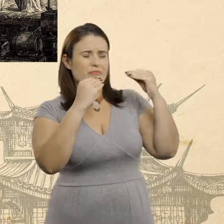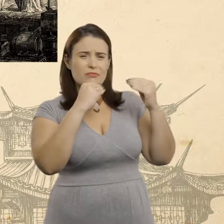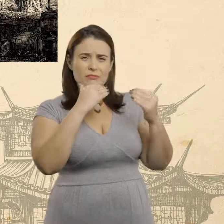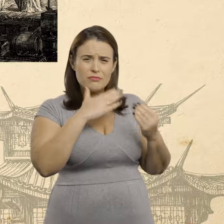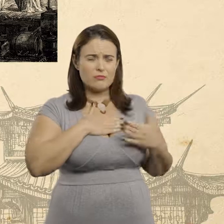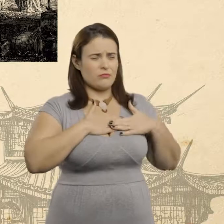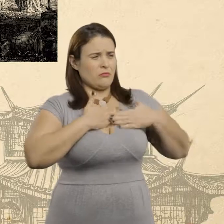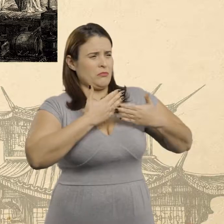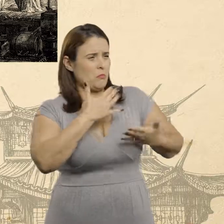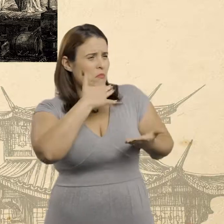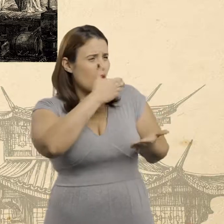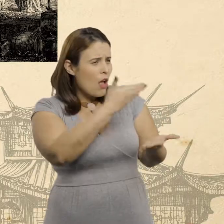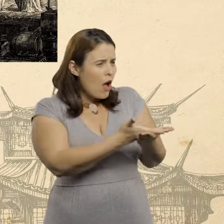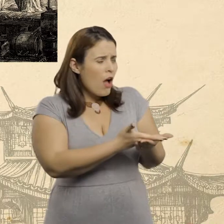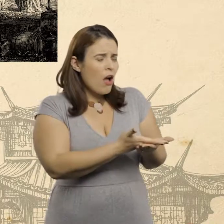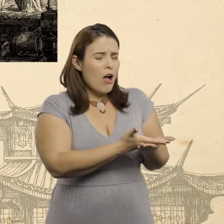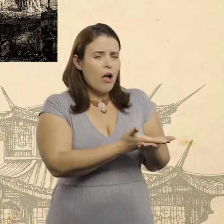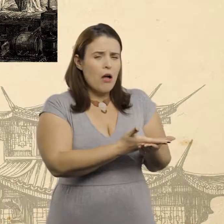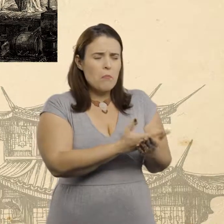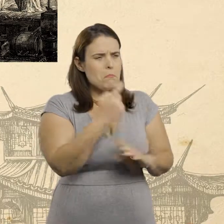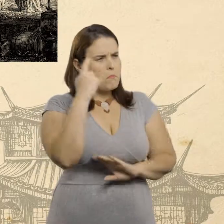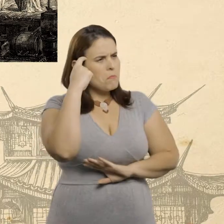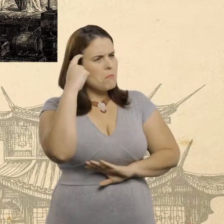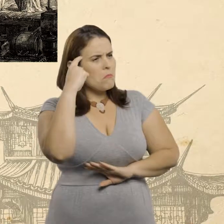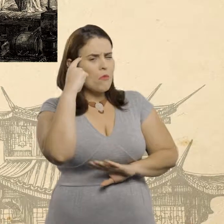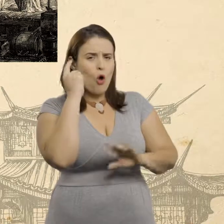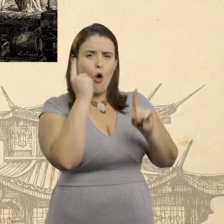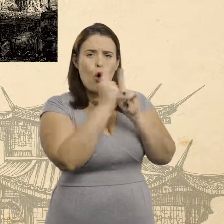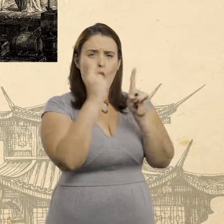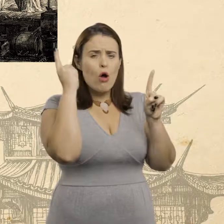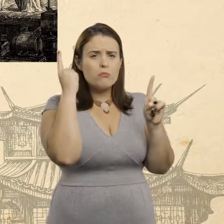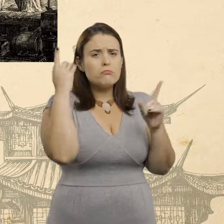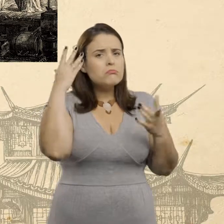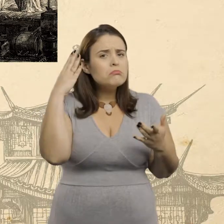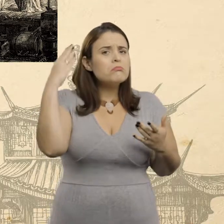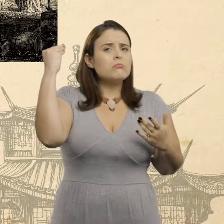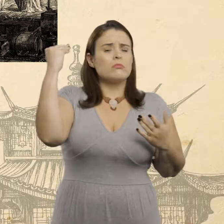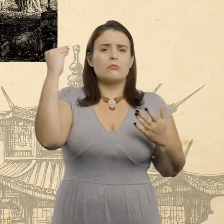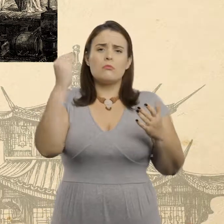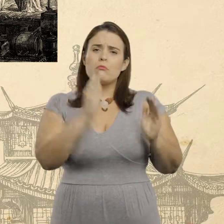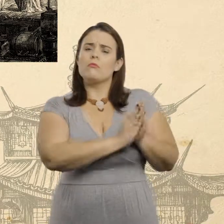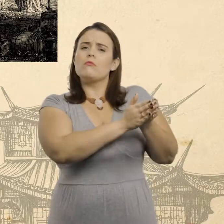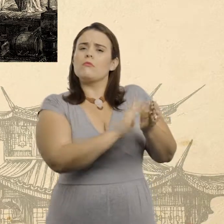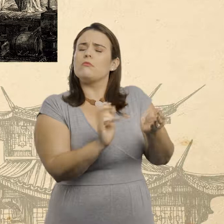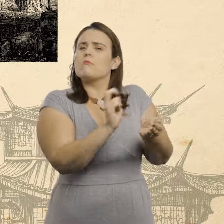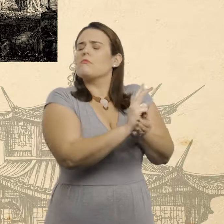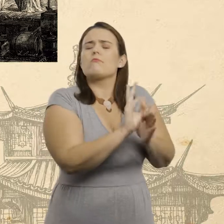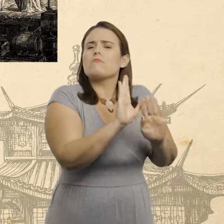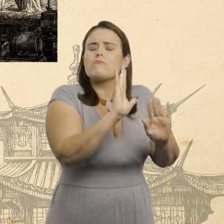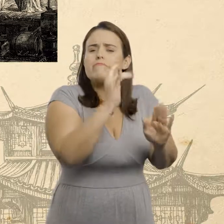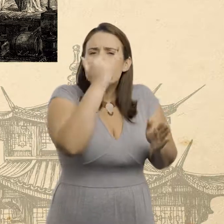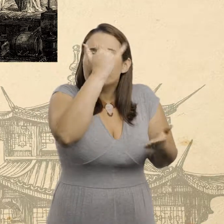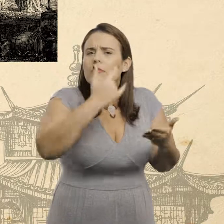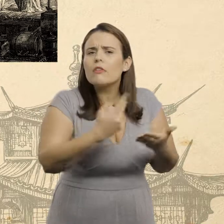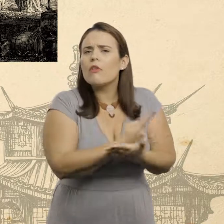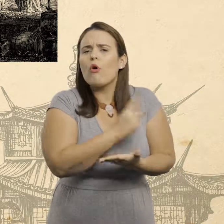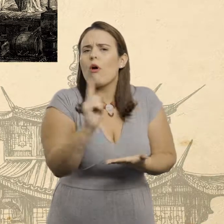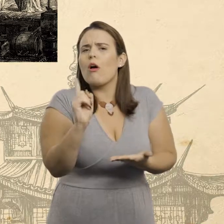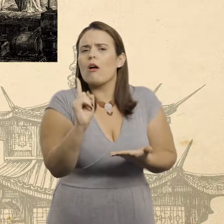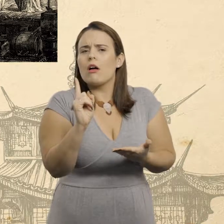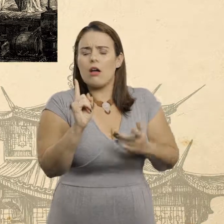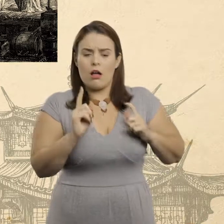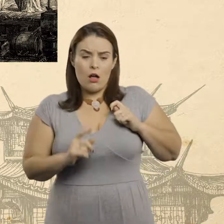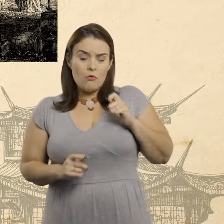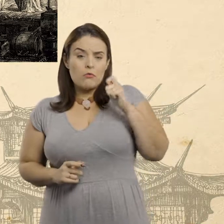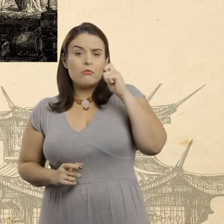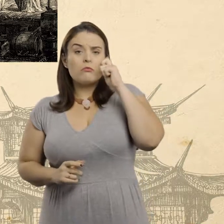Sr. Fogg ficou surpreso. Ele acreditava que iria encontrar Passepartout e embarcar no navio, mas isso não aconteceu.